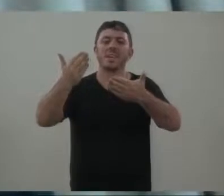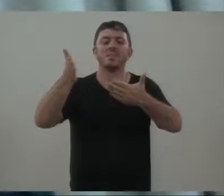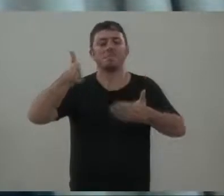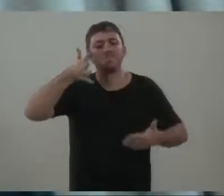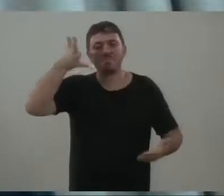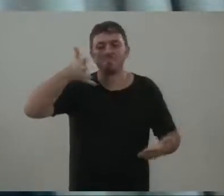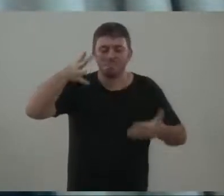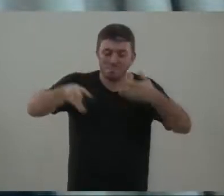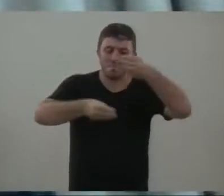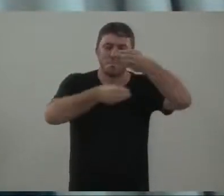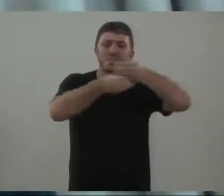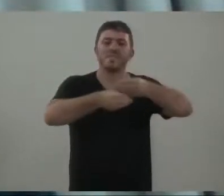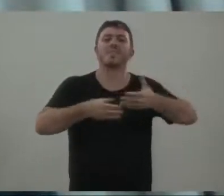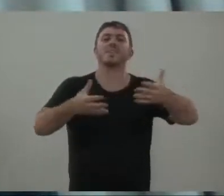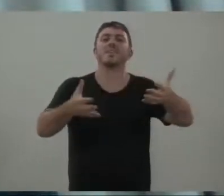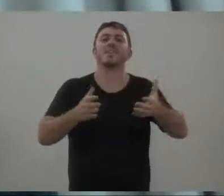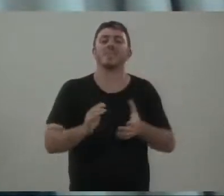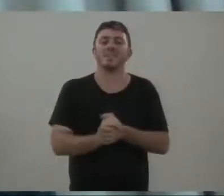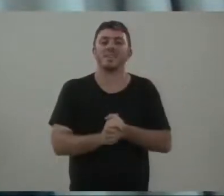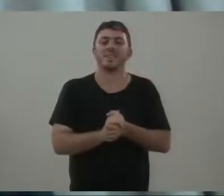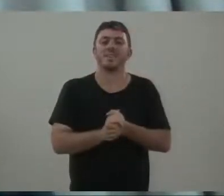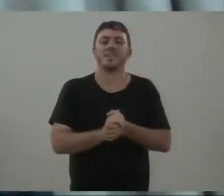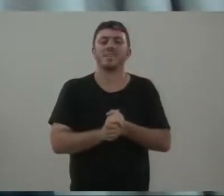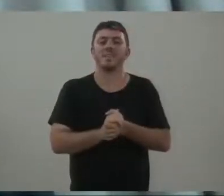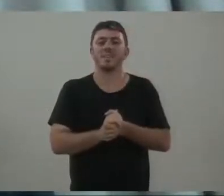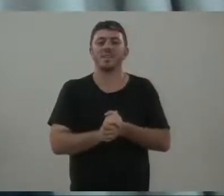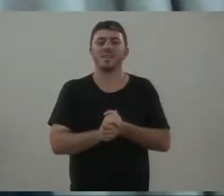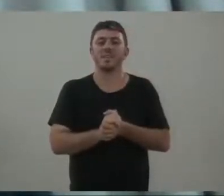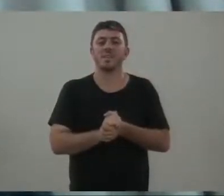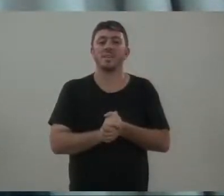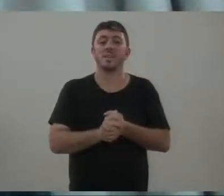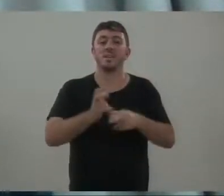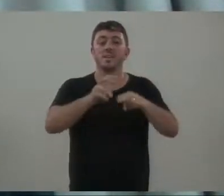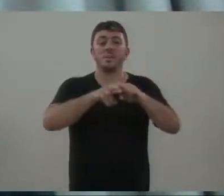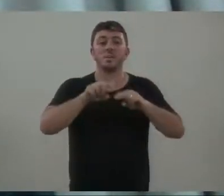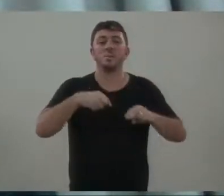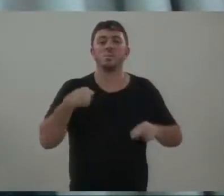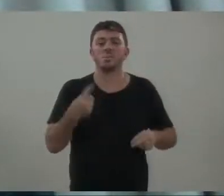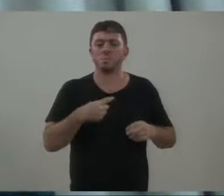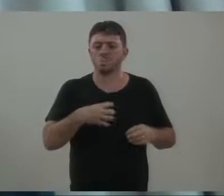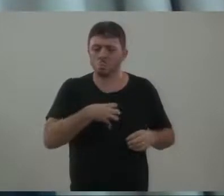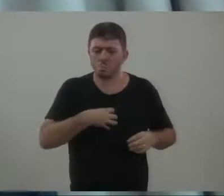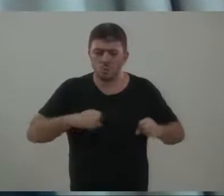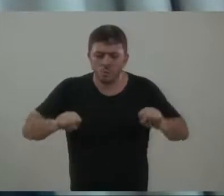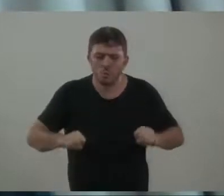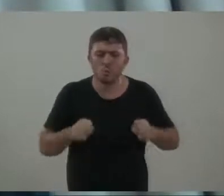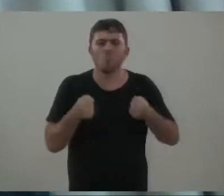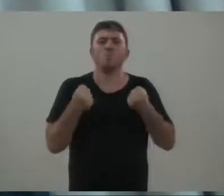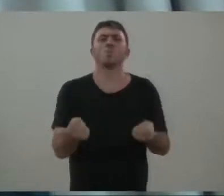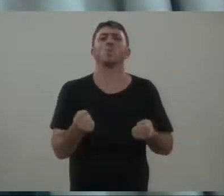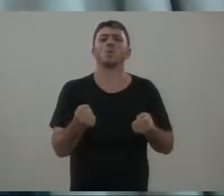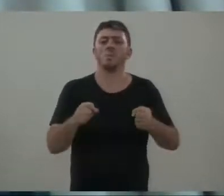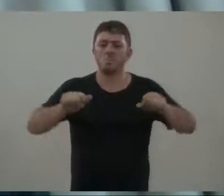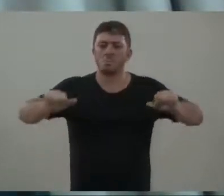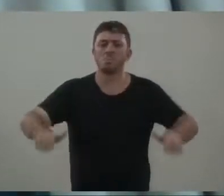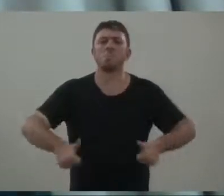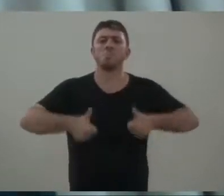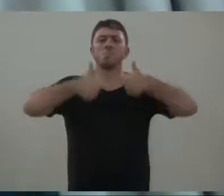palavras. Por causa disso, Ana, que nós nos sentimos fortalecidos sempre em fazer o melhor pela nossa